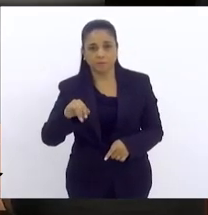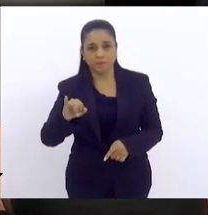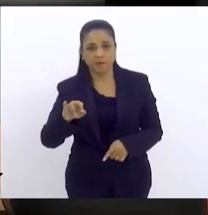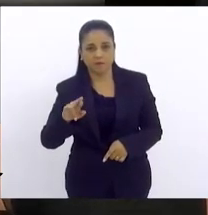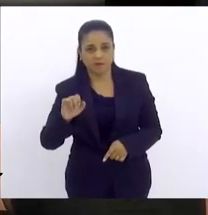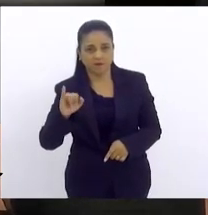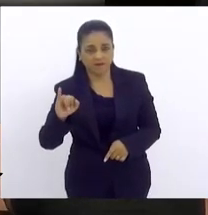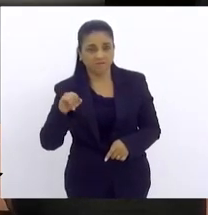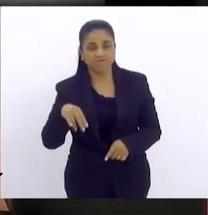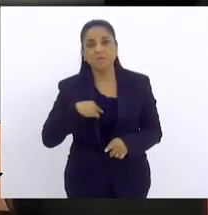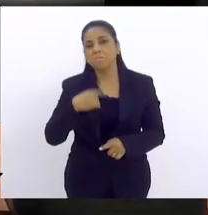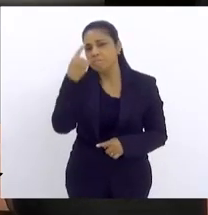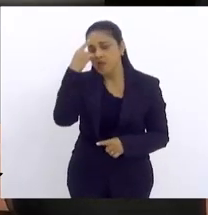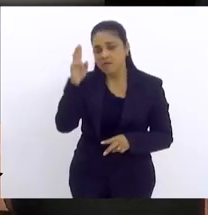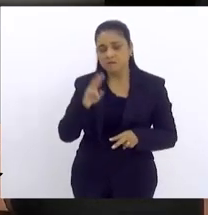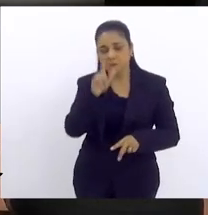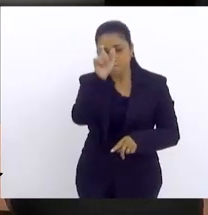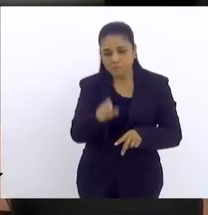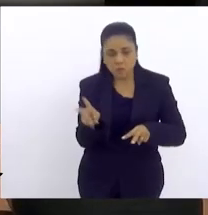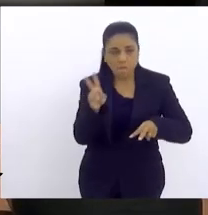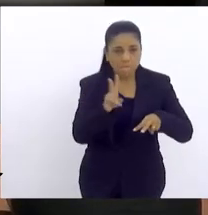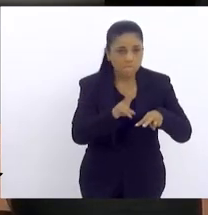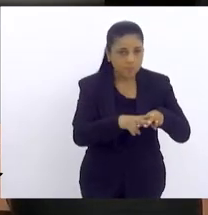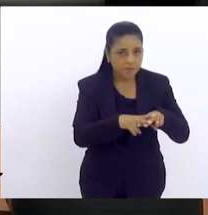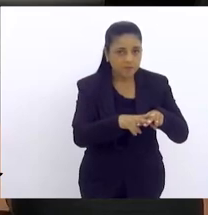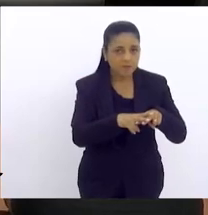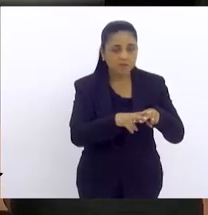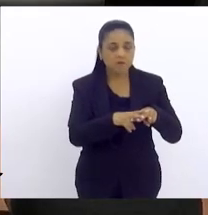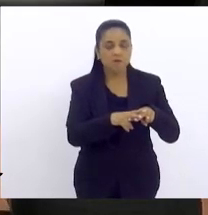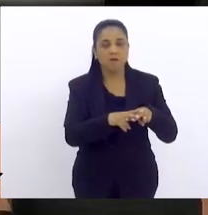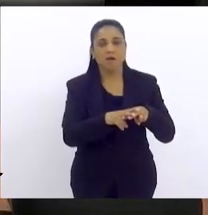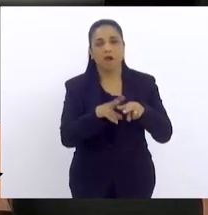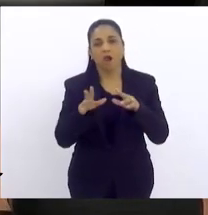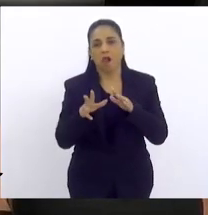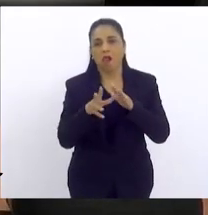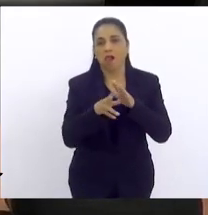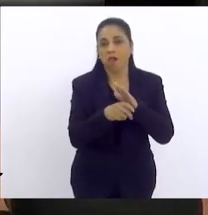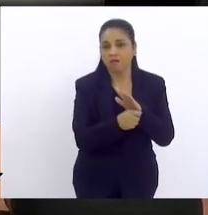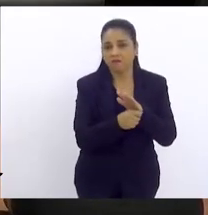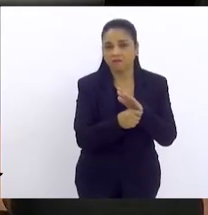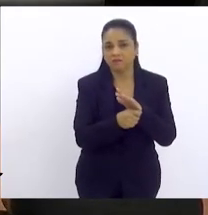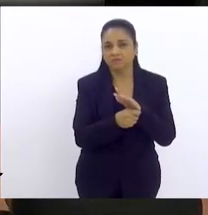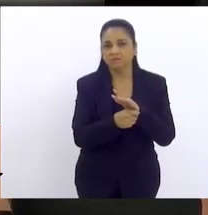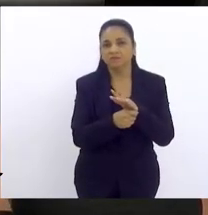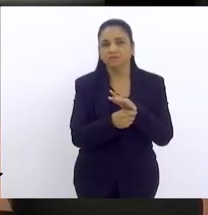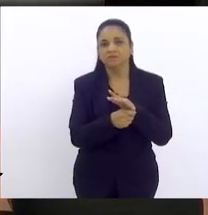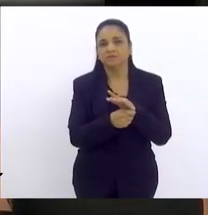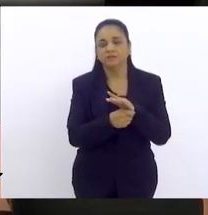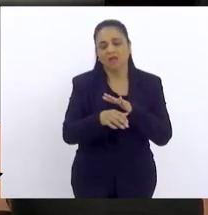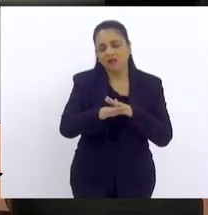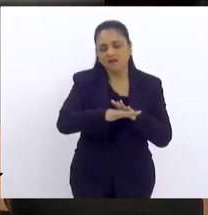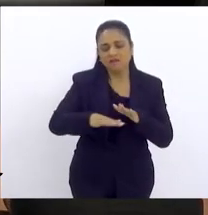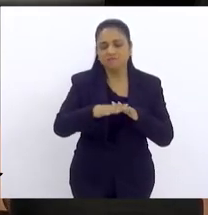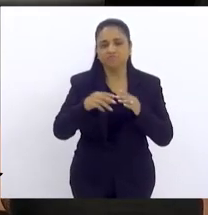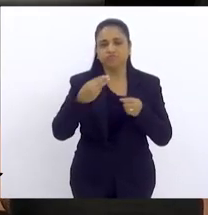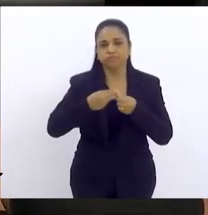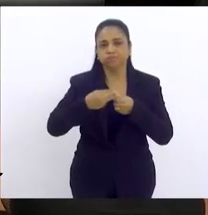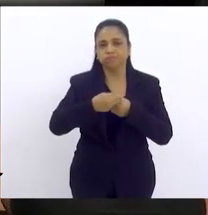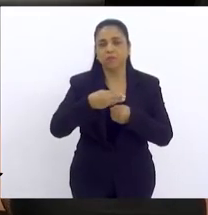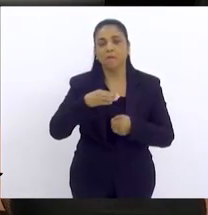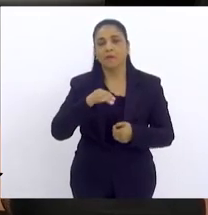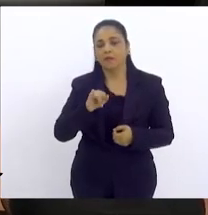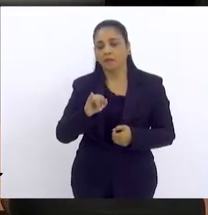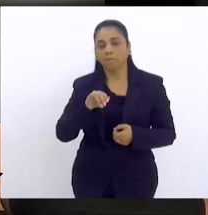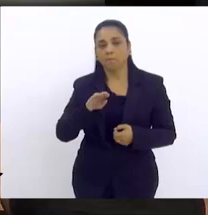indivíduo que foi capturado numa situação em tese flagrancial é no distrito de Imbariê Vamos dar um exemplo